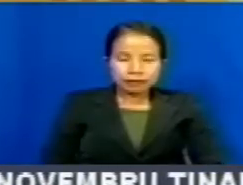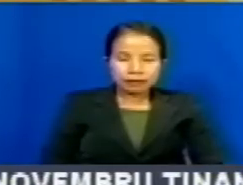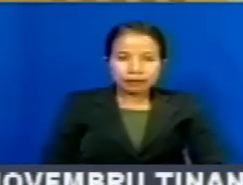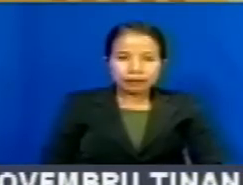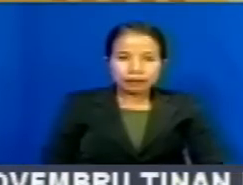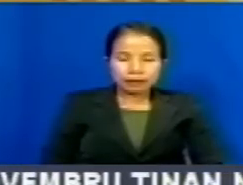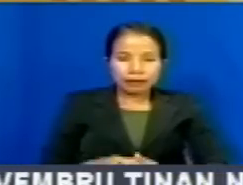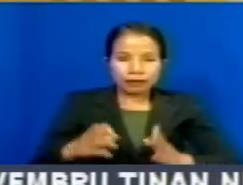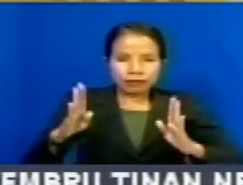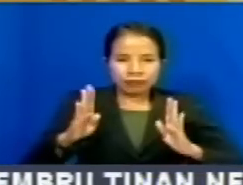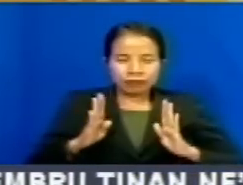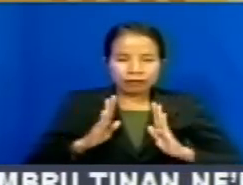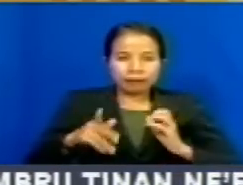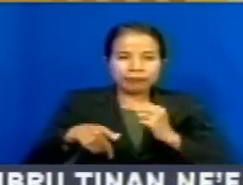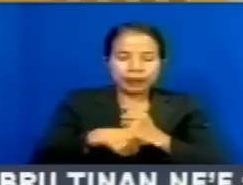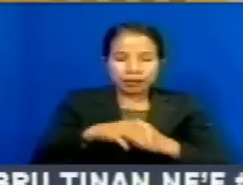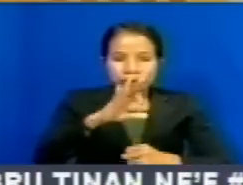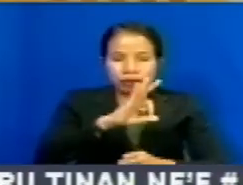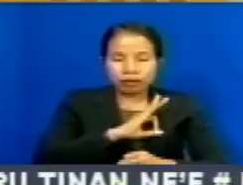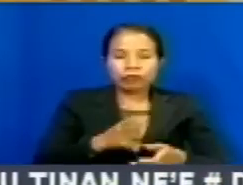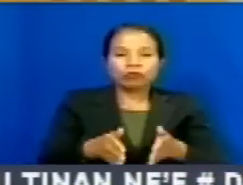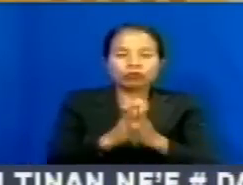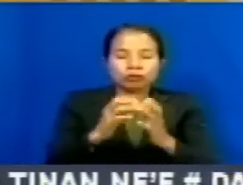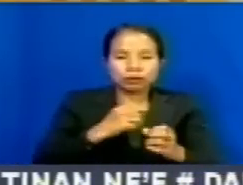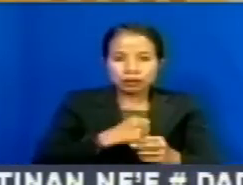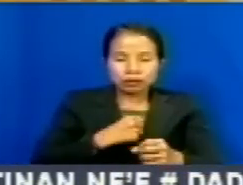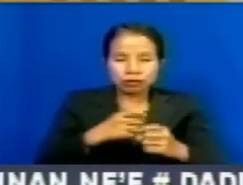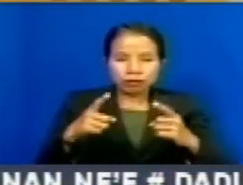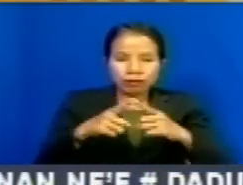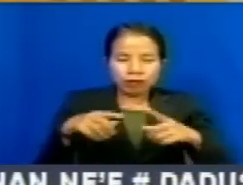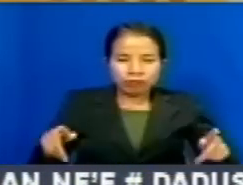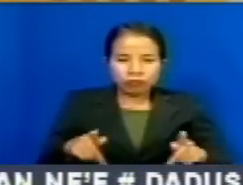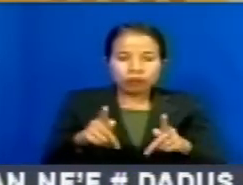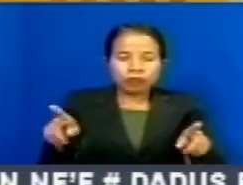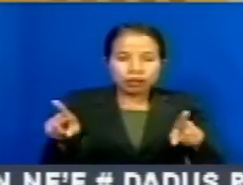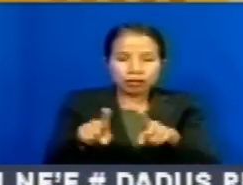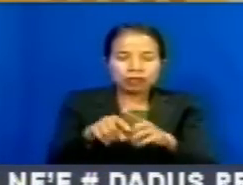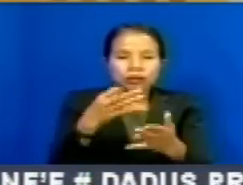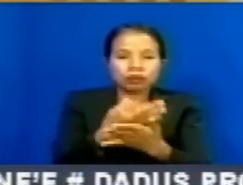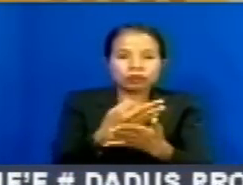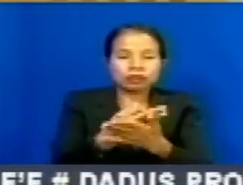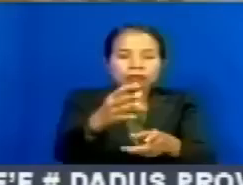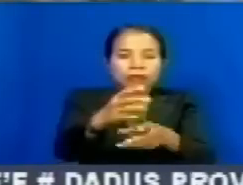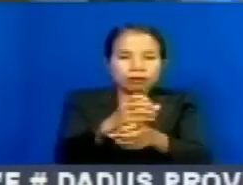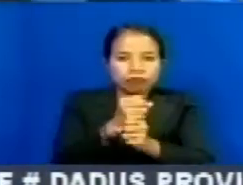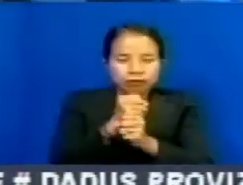Conselheiro Máximo, Partido Kunto, na Imoribuca, russo, desculpa para o público, relacionou o Sanabemac prende.